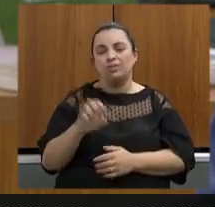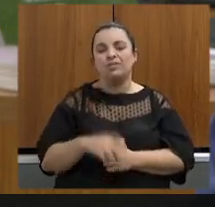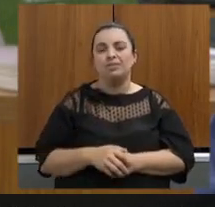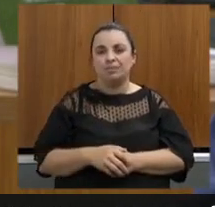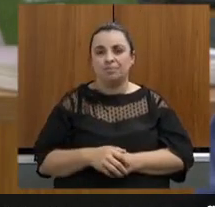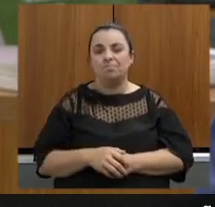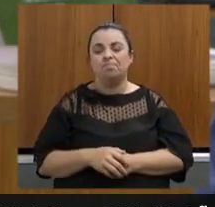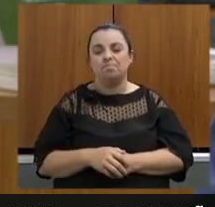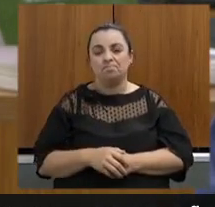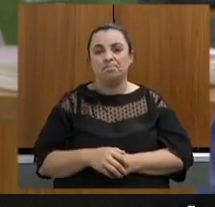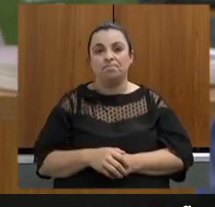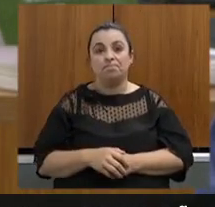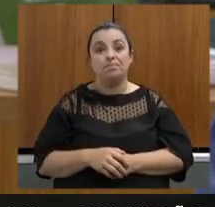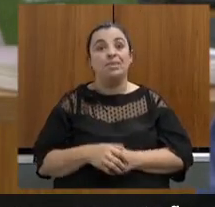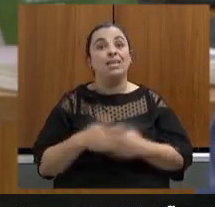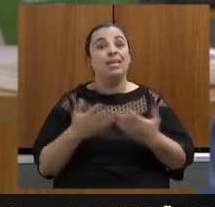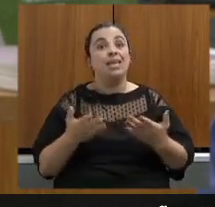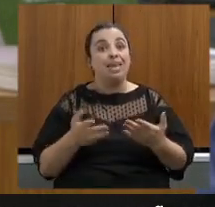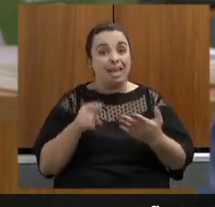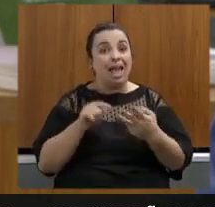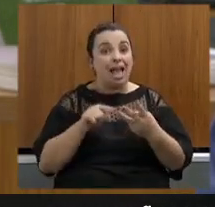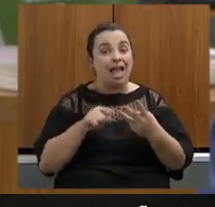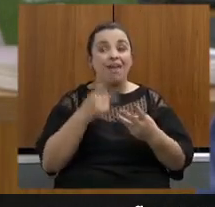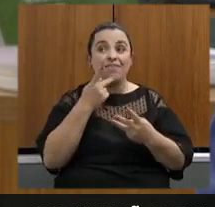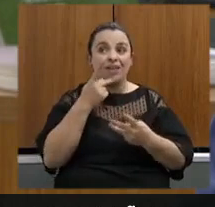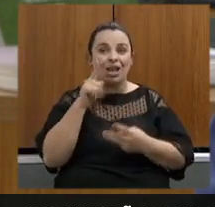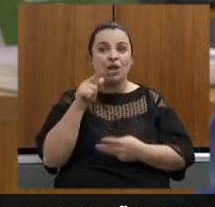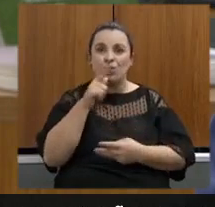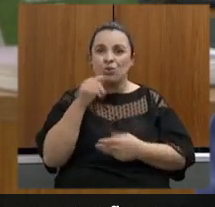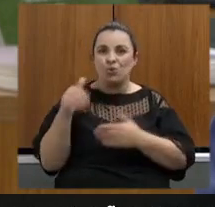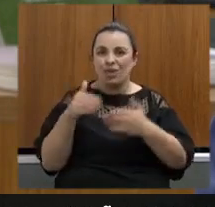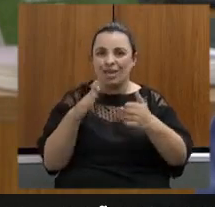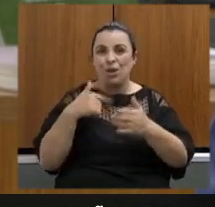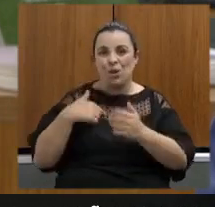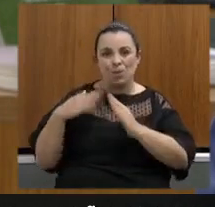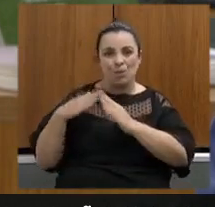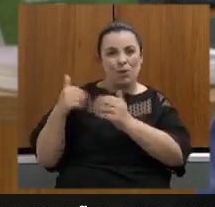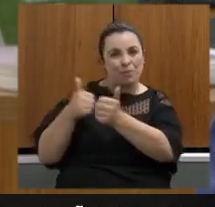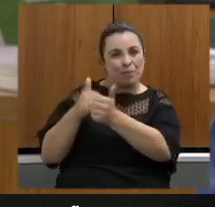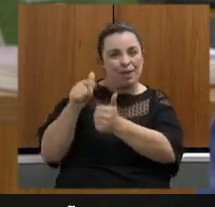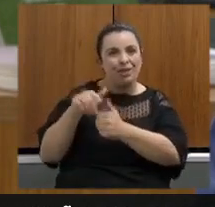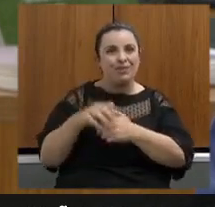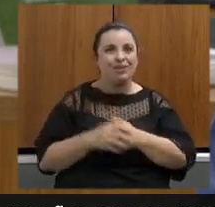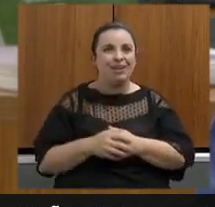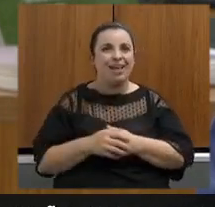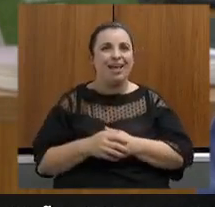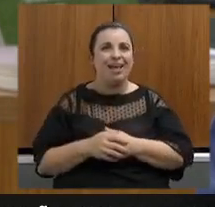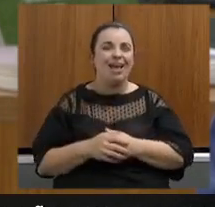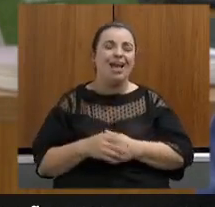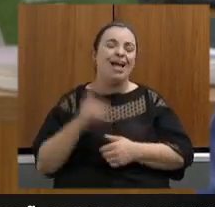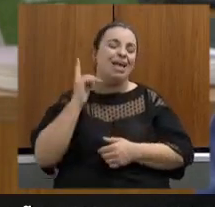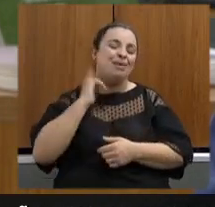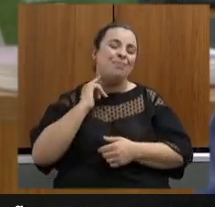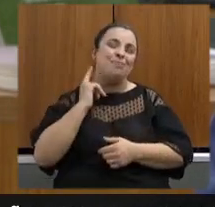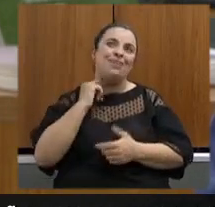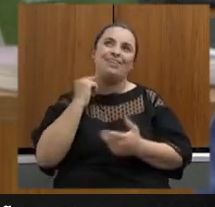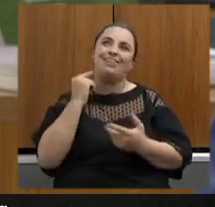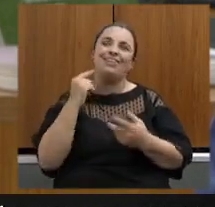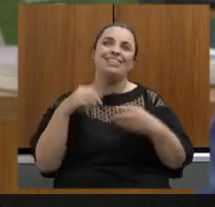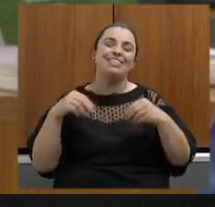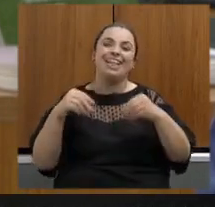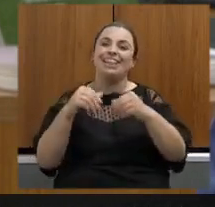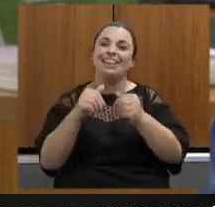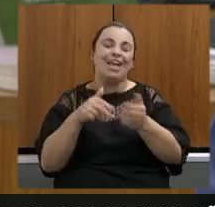E aí eu falar em Rio Doce João eu que vivo lá na beirada do Rio Doce a Minas a terra do trem